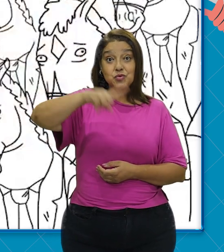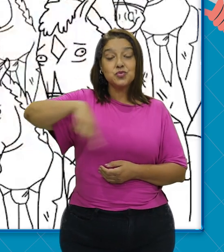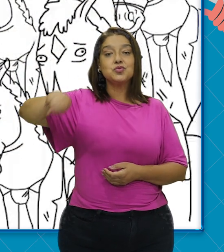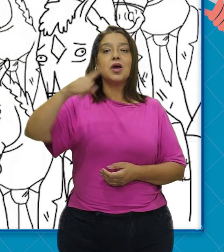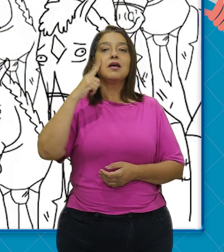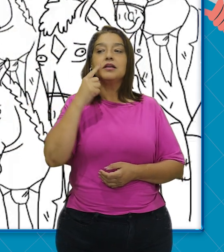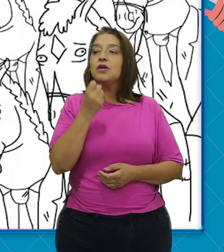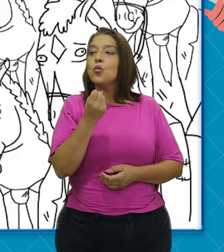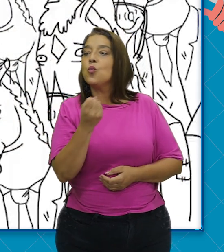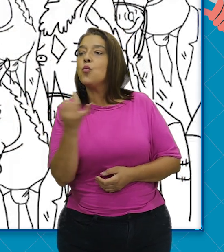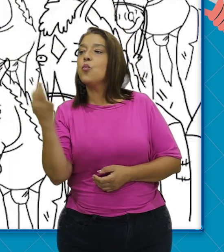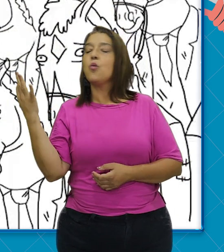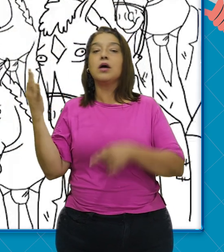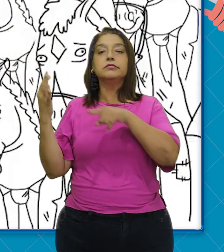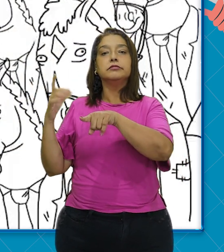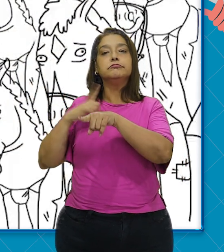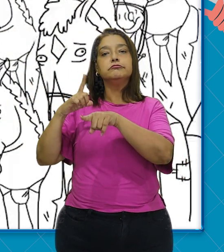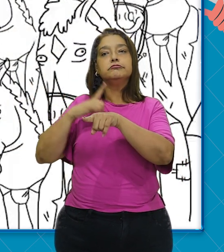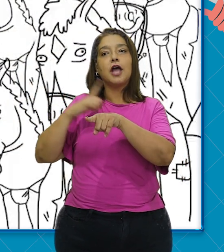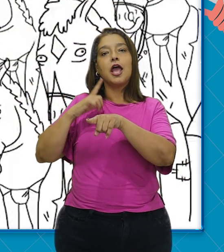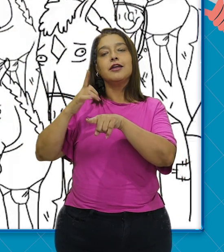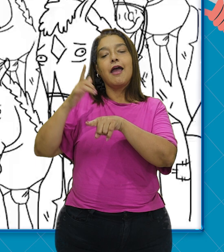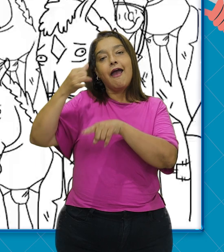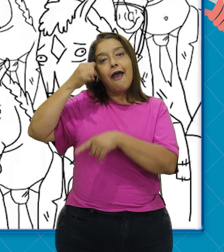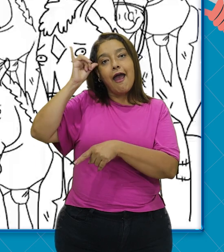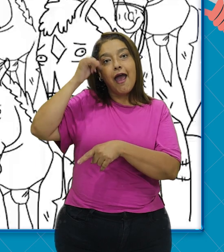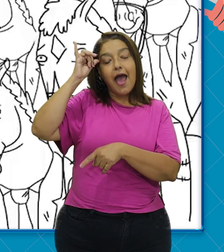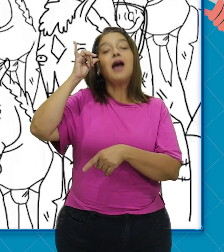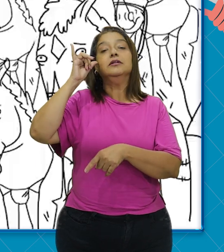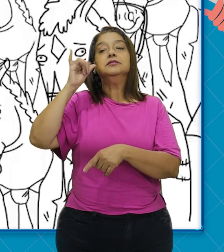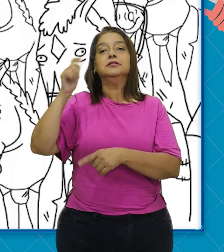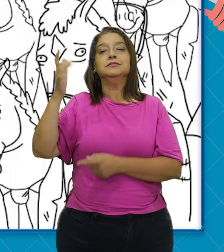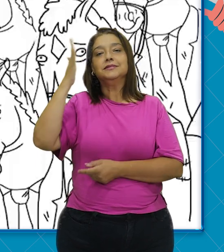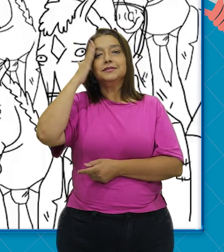dirigidos pelos interesses da elite, sem poder ou instrução para se